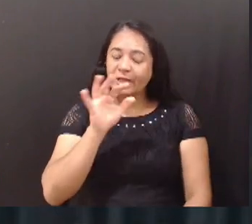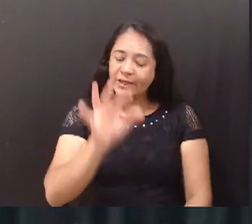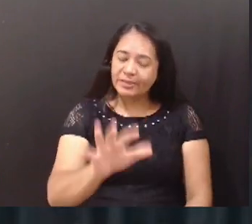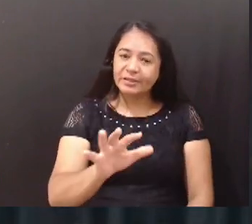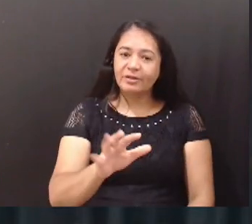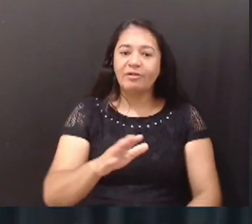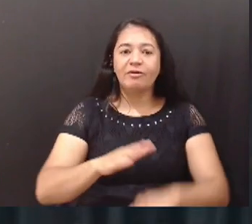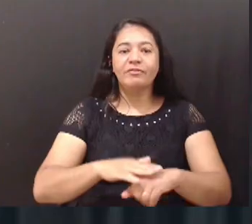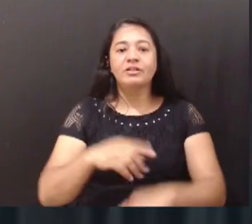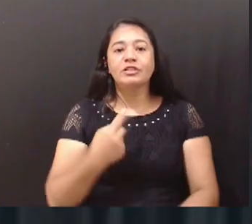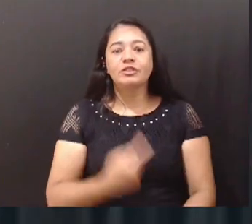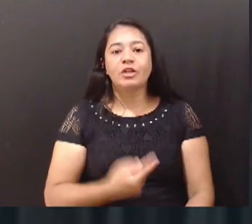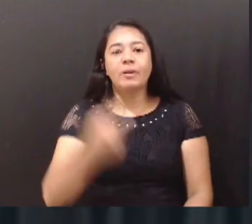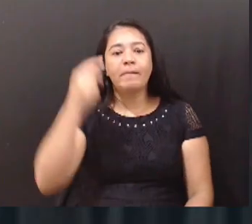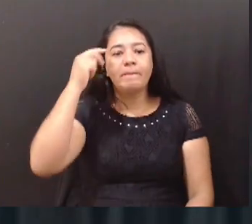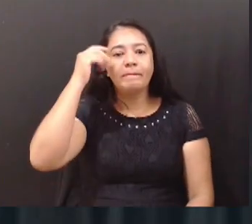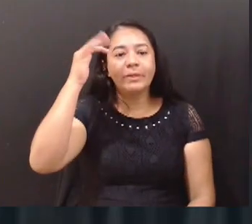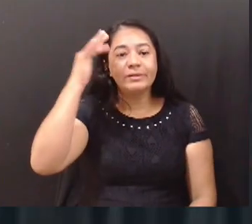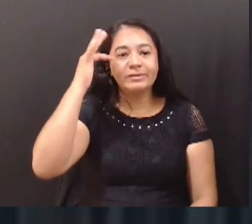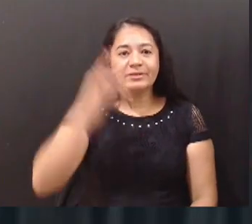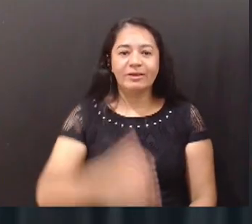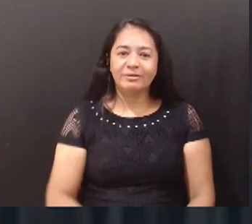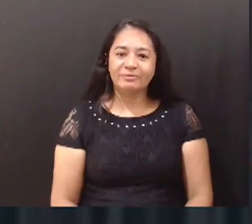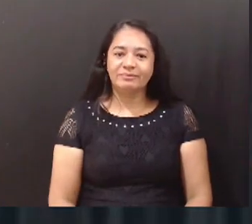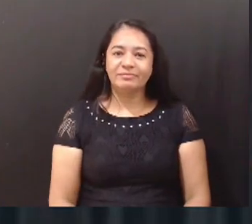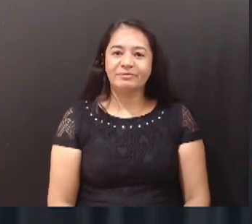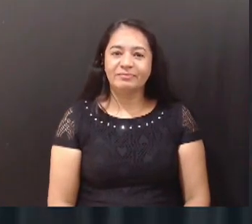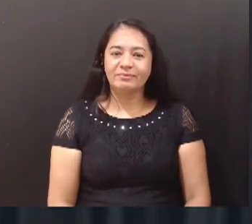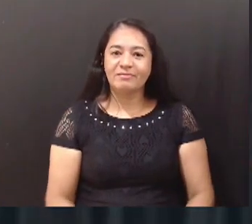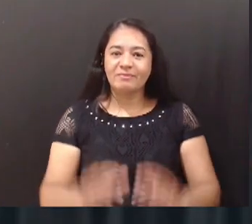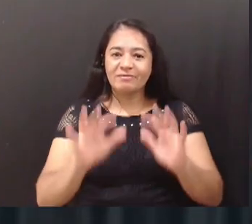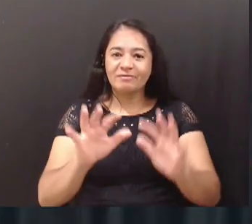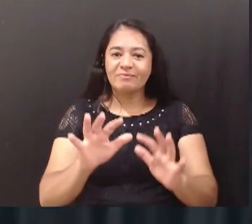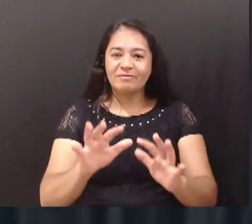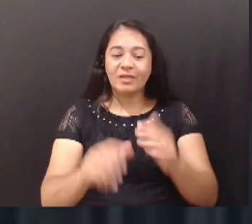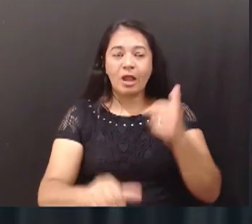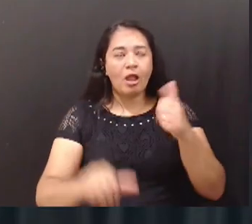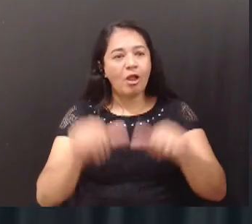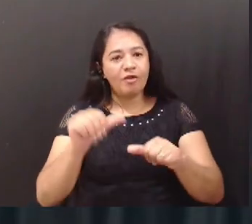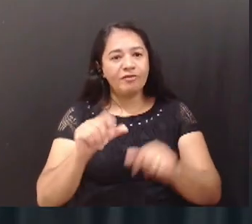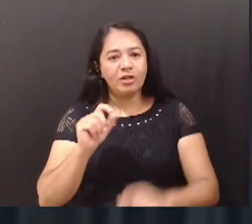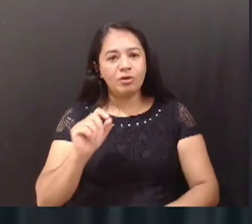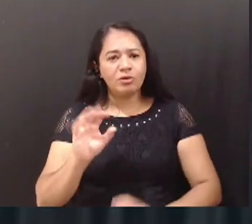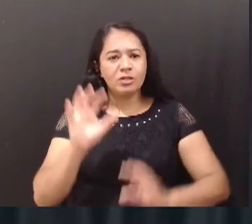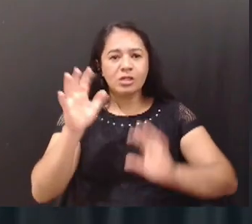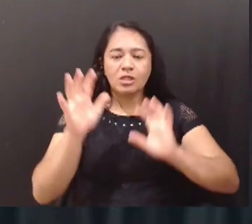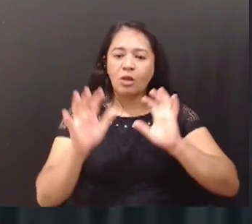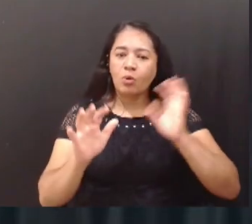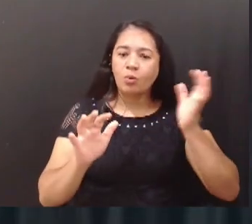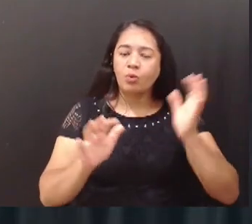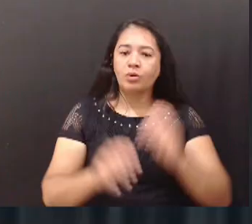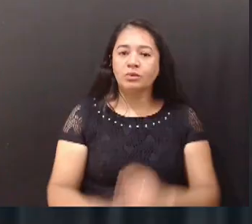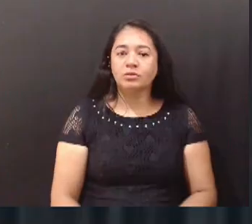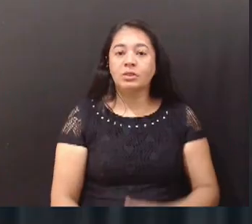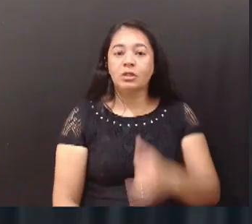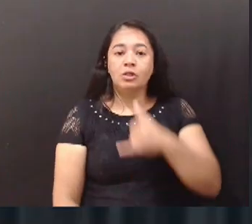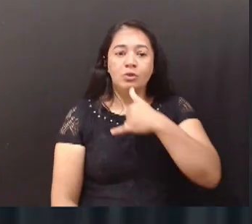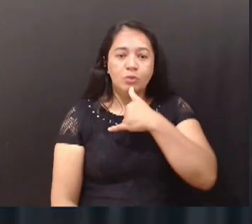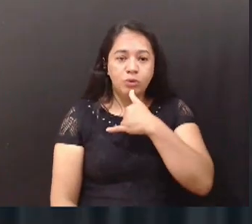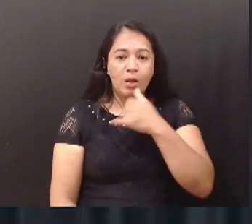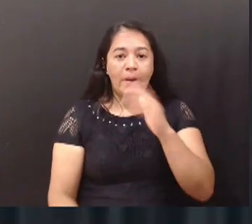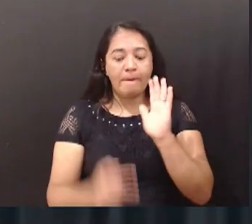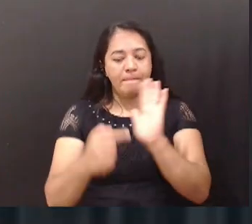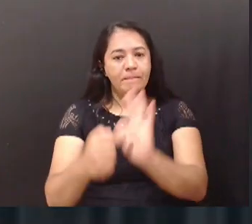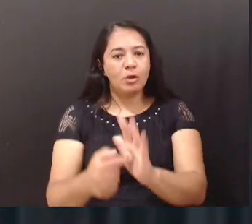gente pensar. Uau! É olha avaliar o que está acontecendo. A tristeza indica alguma necessidade